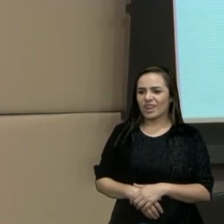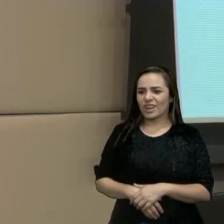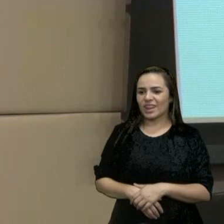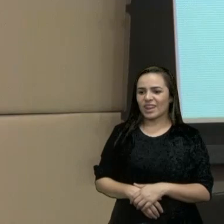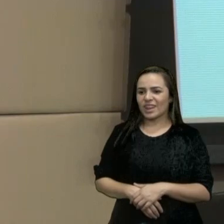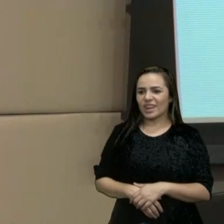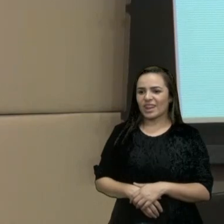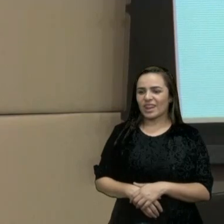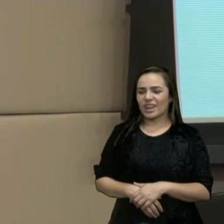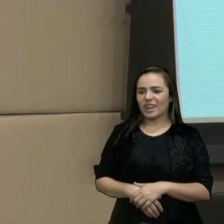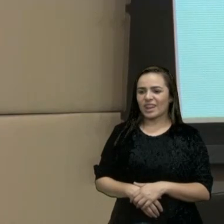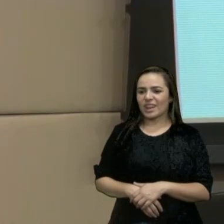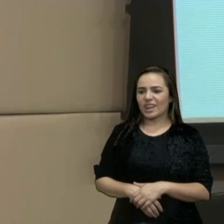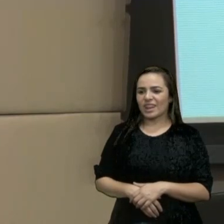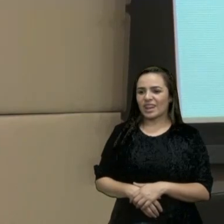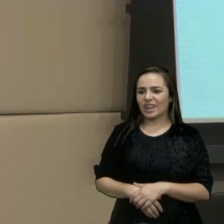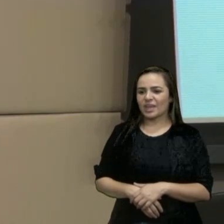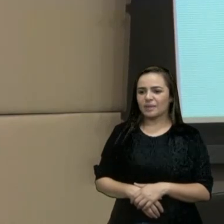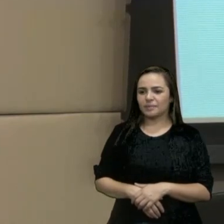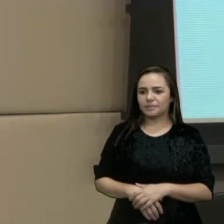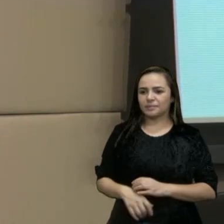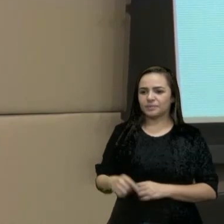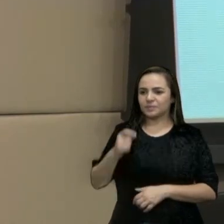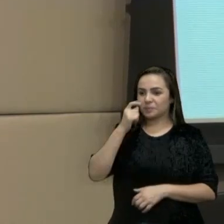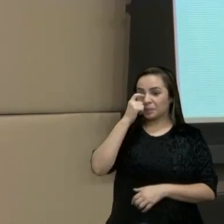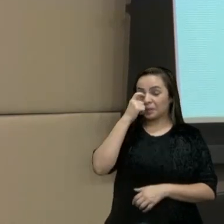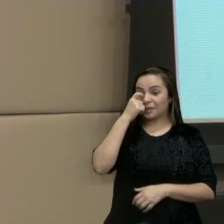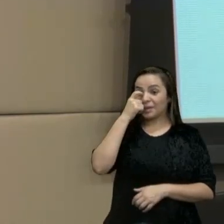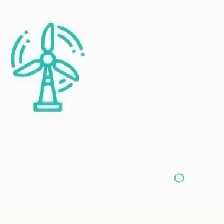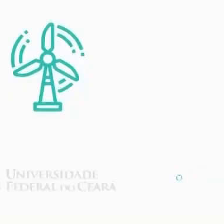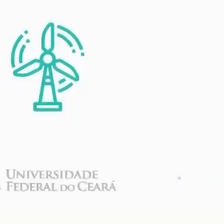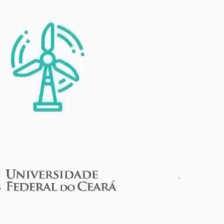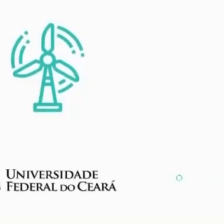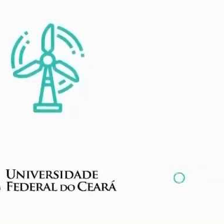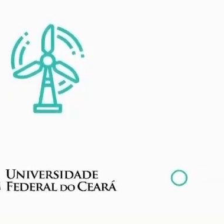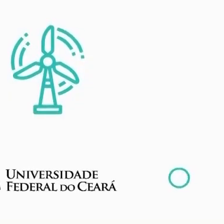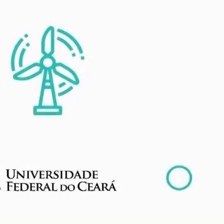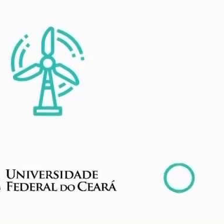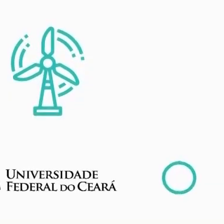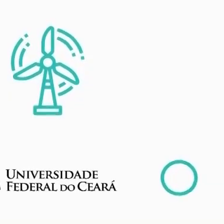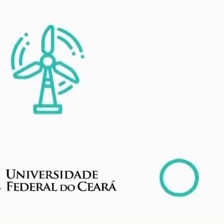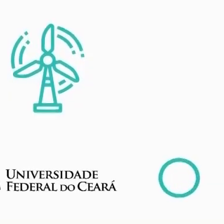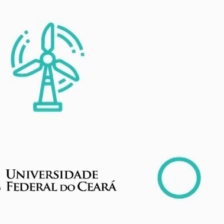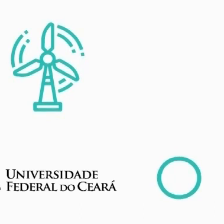submeteram a esse concurso, a essa premiação.